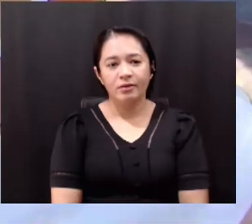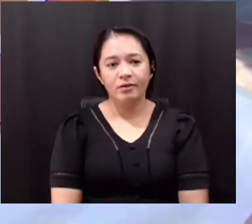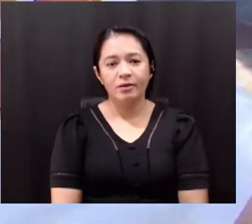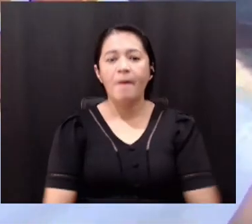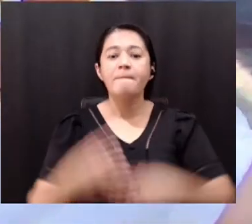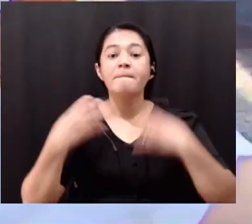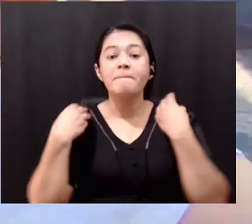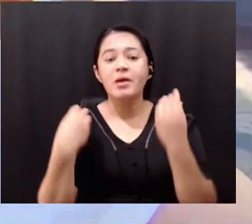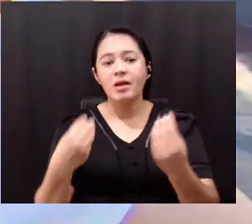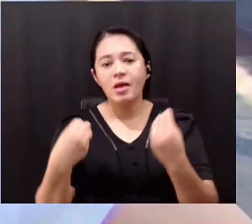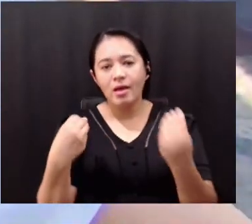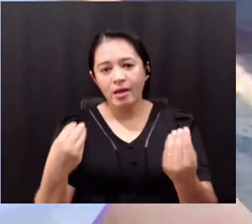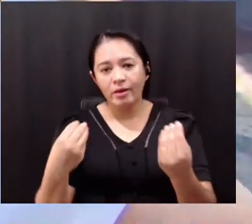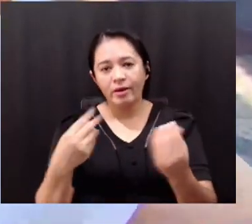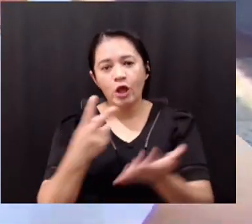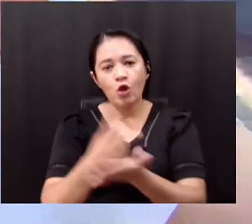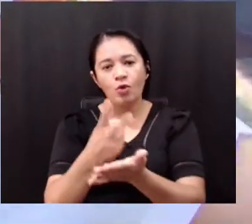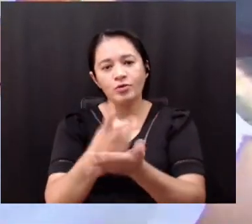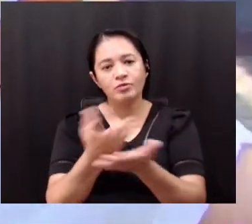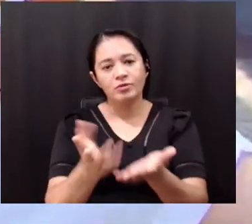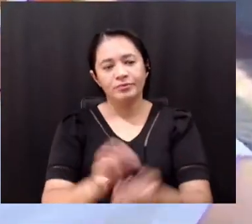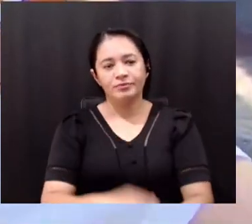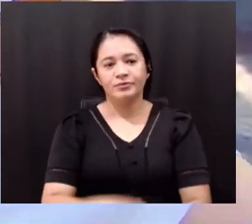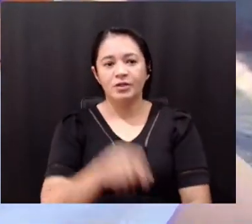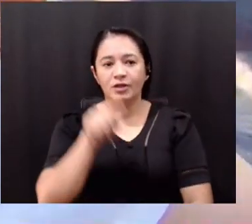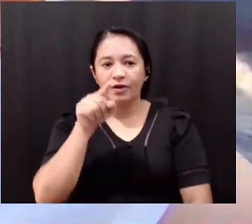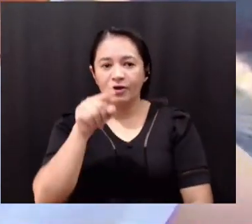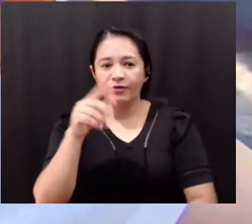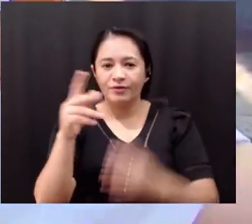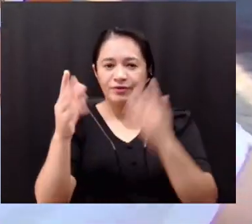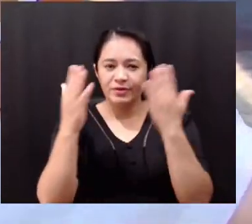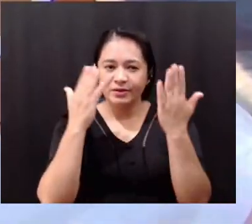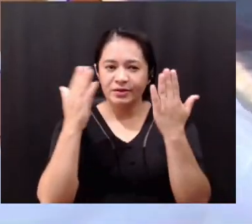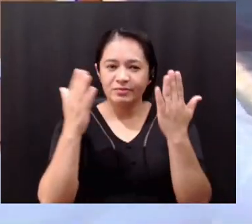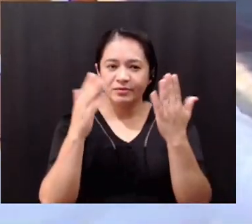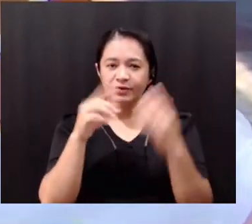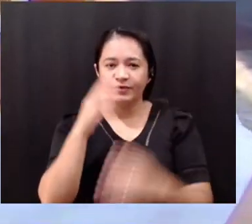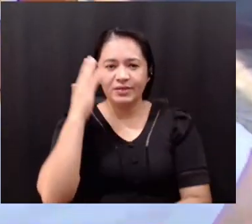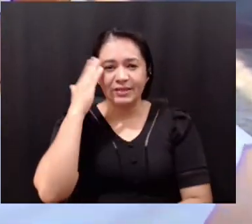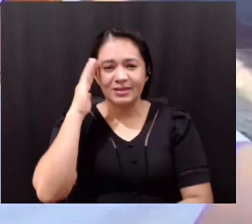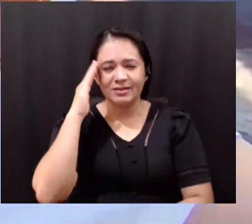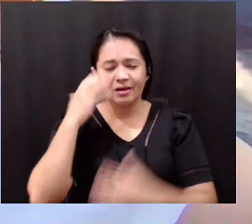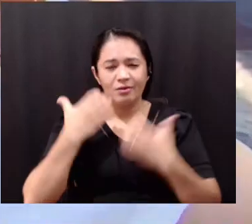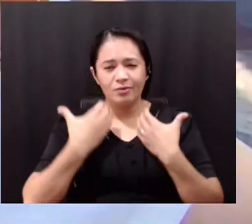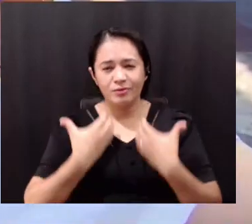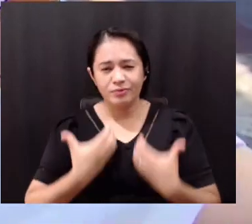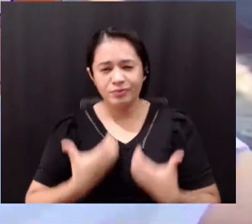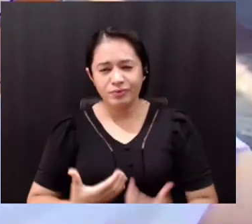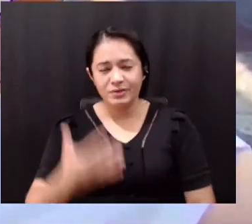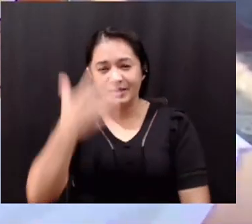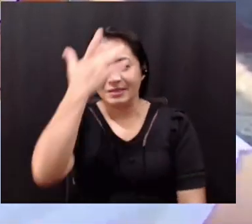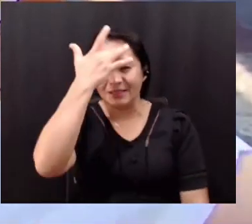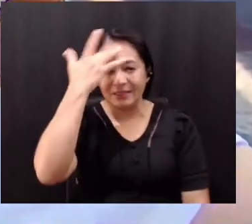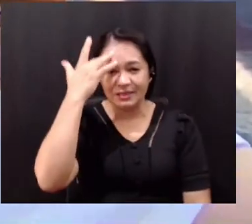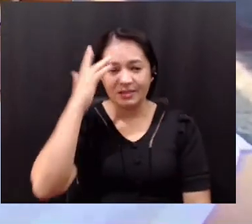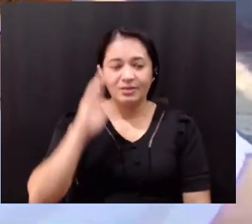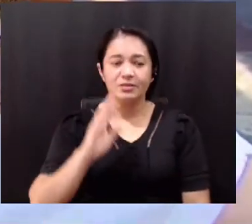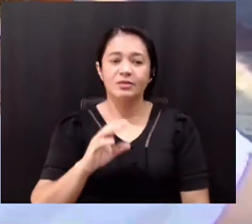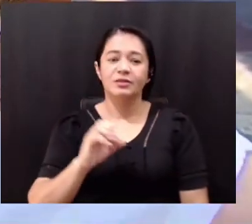continuar. Você é psicóloga, né? Entende bastante sobre exaustão mental, saúde mental, né? É